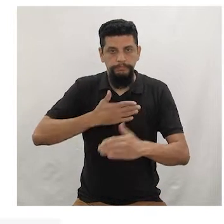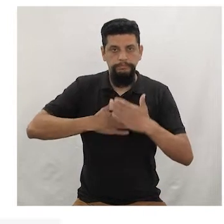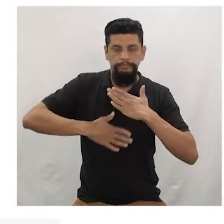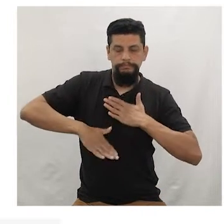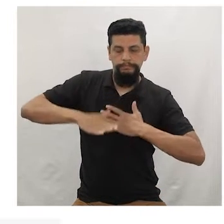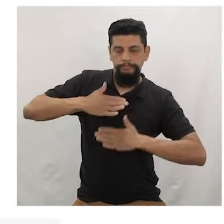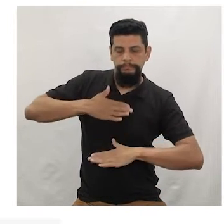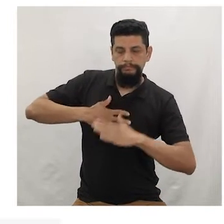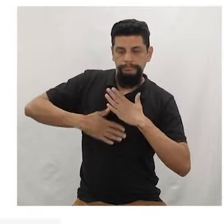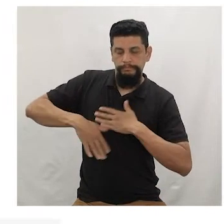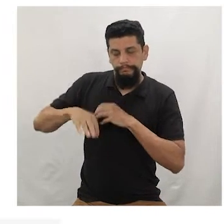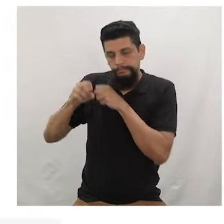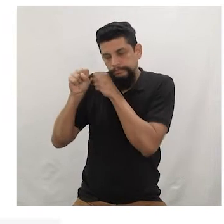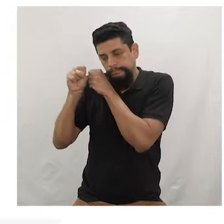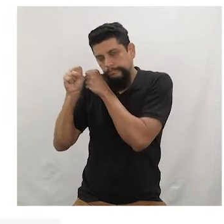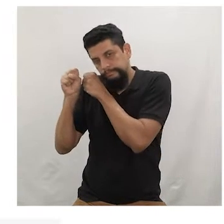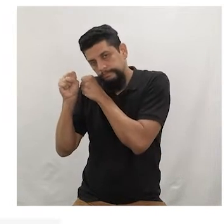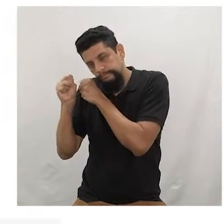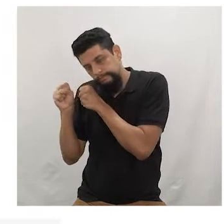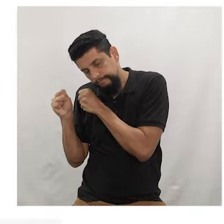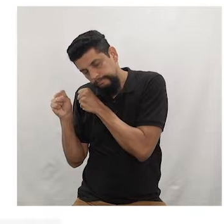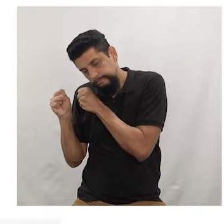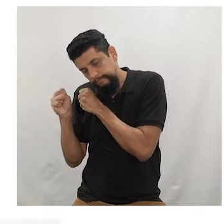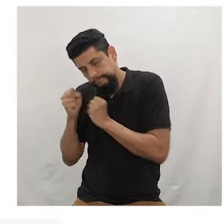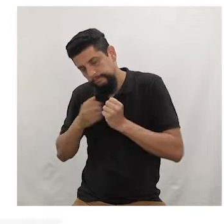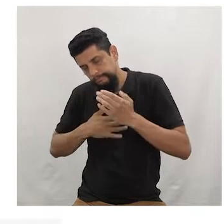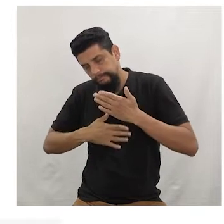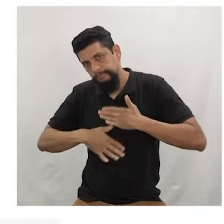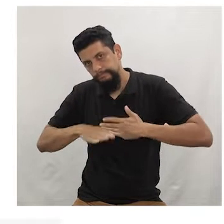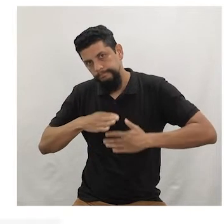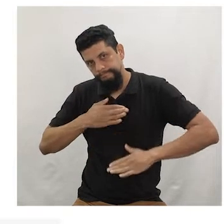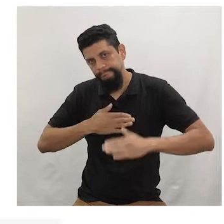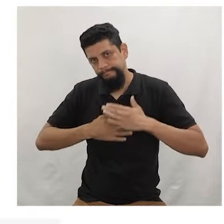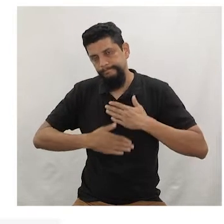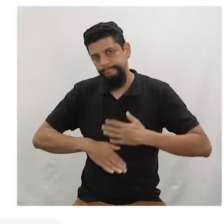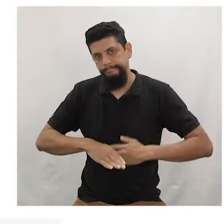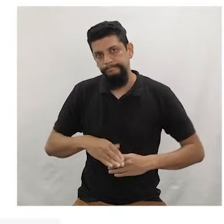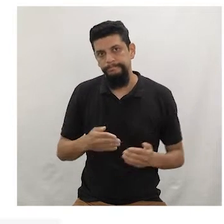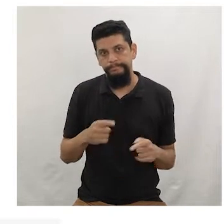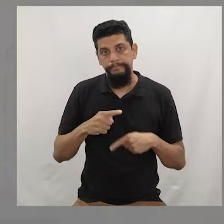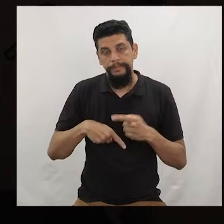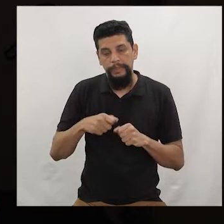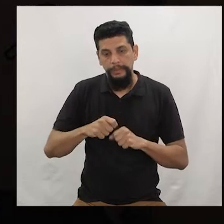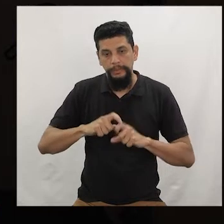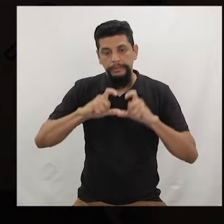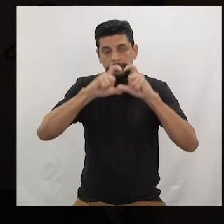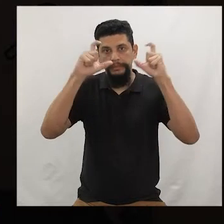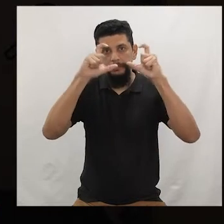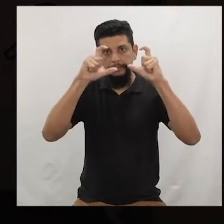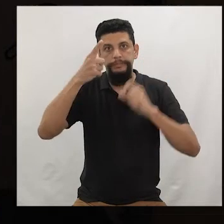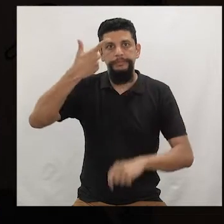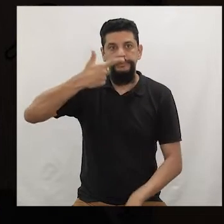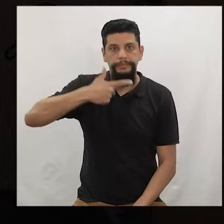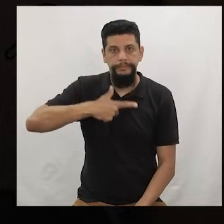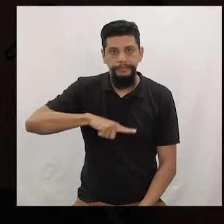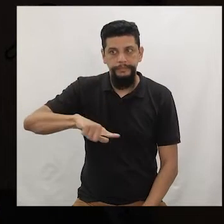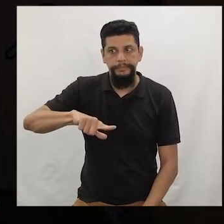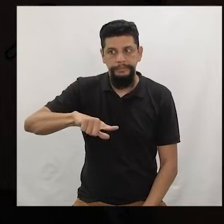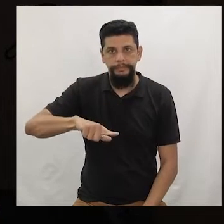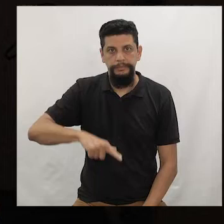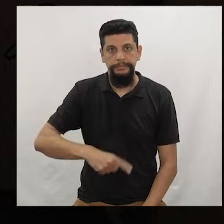descansar, nós vamos deitar na nossa cama para relaxar, para dormir e acordar